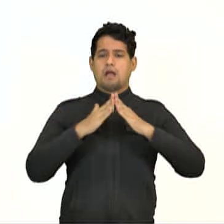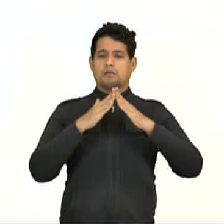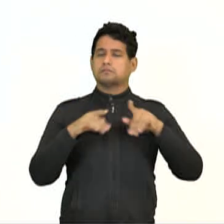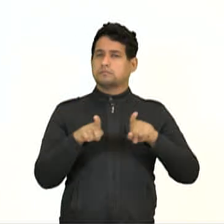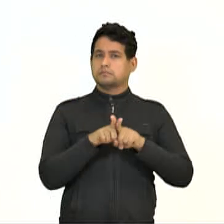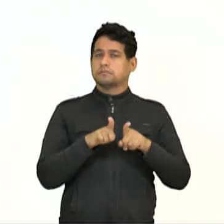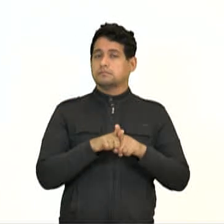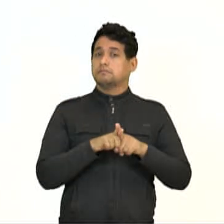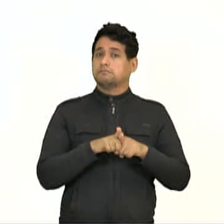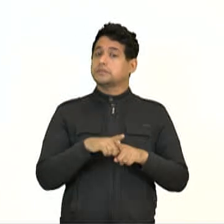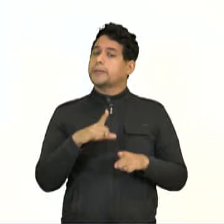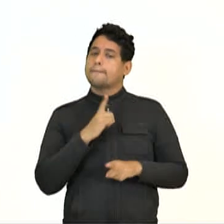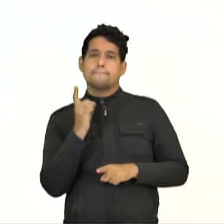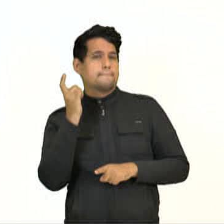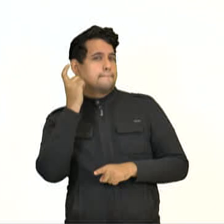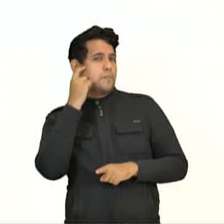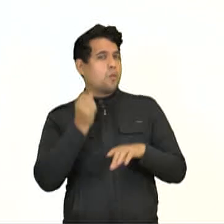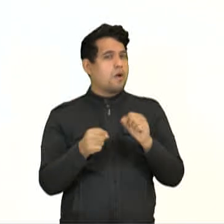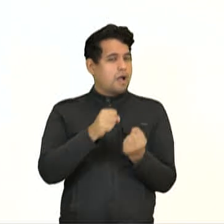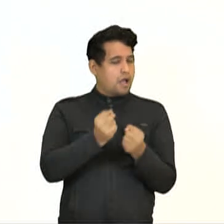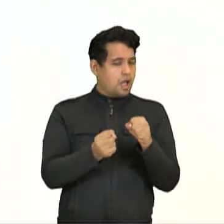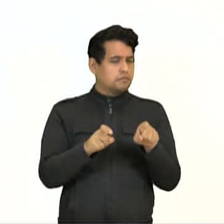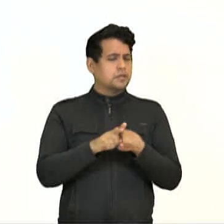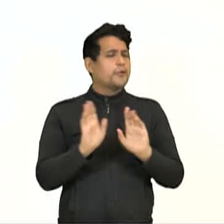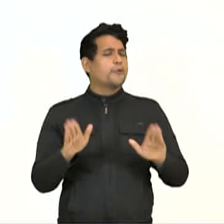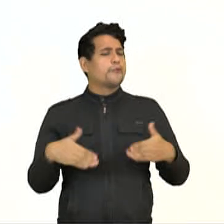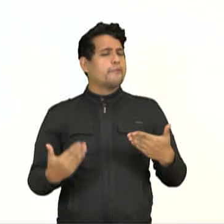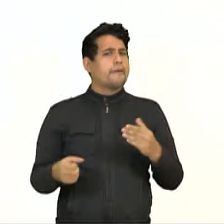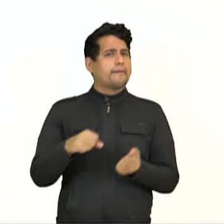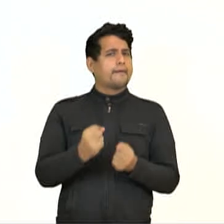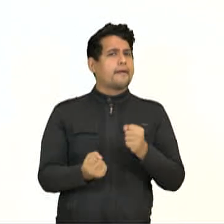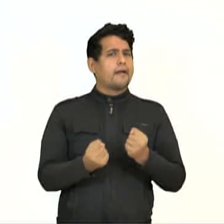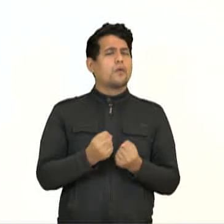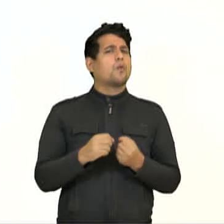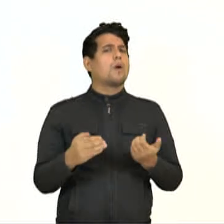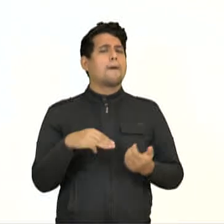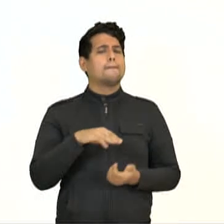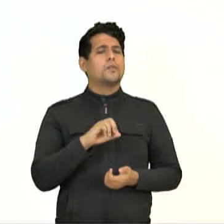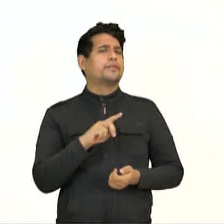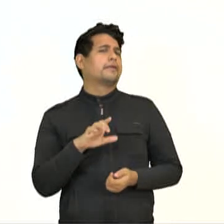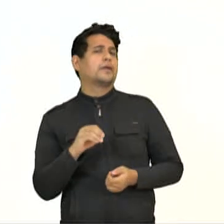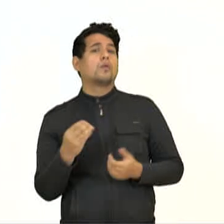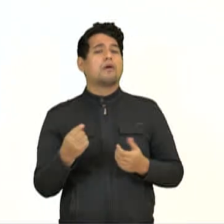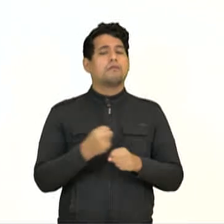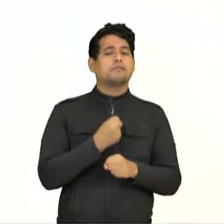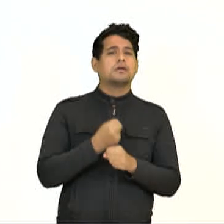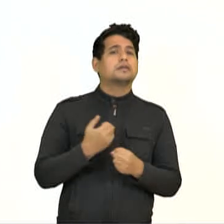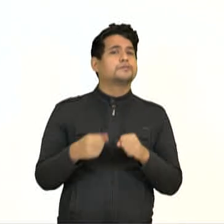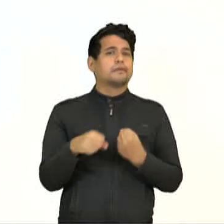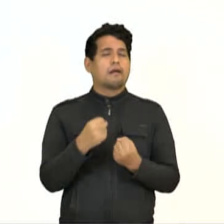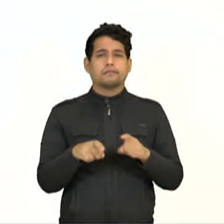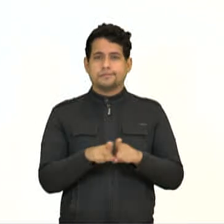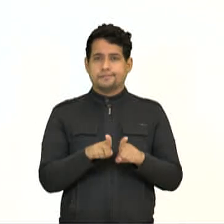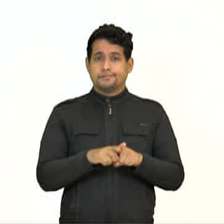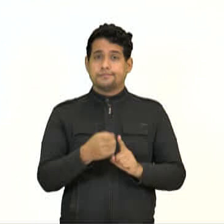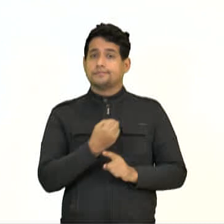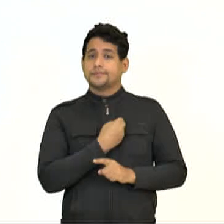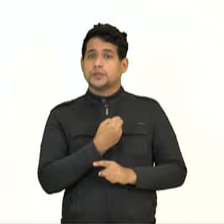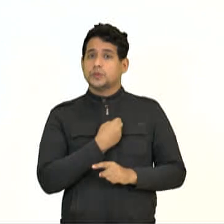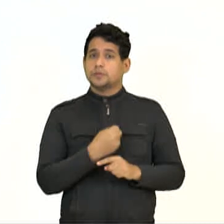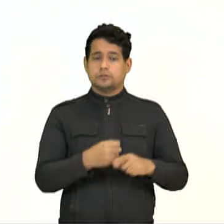uma casa, se você pensou num carro, qual é o carro, o modelo, o ano. Aqui, então, número